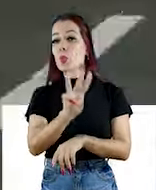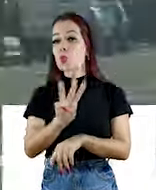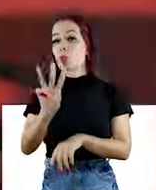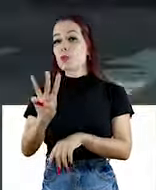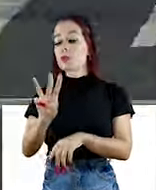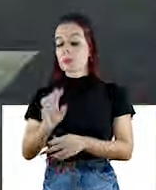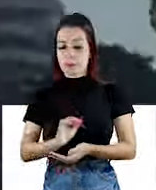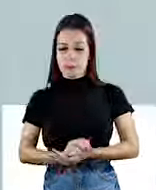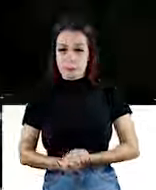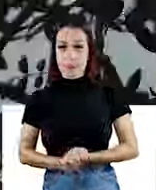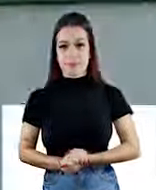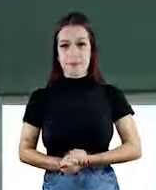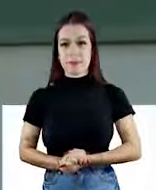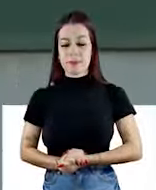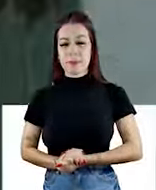online.